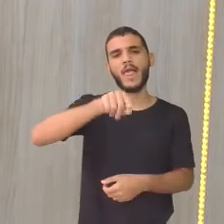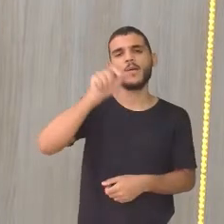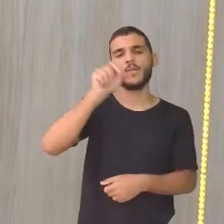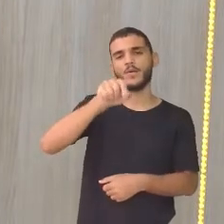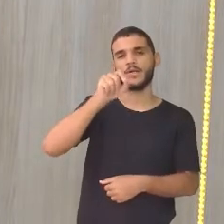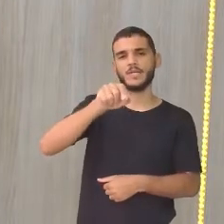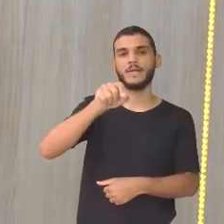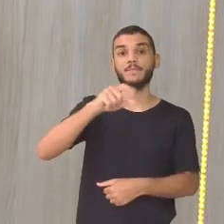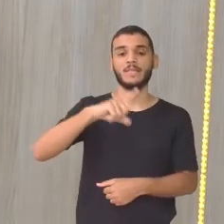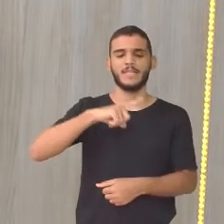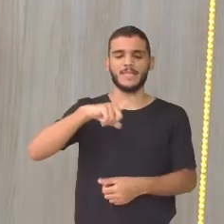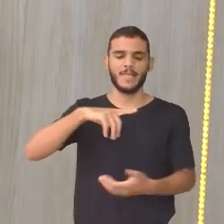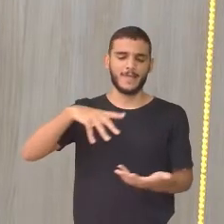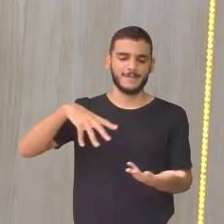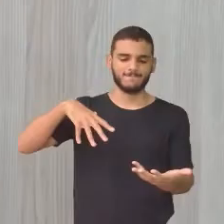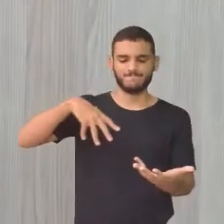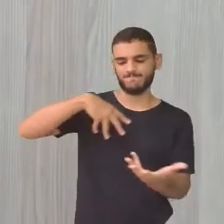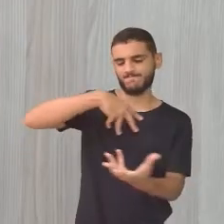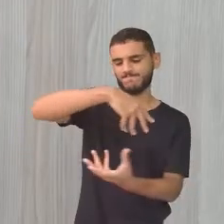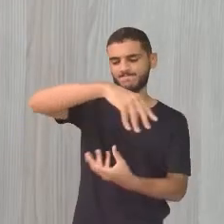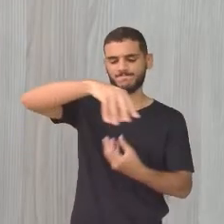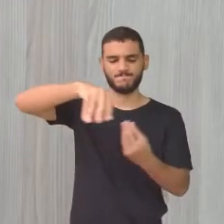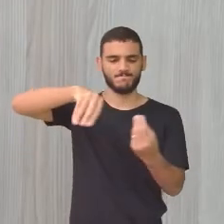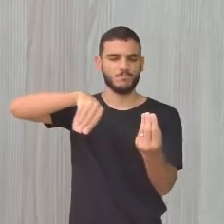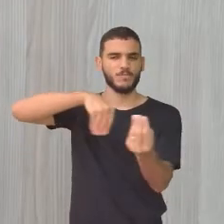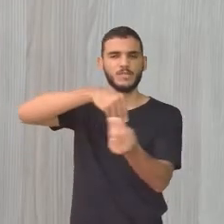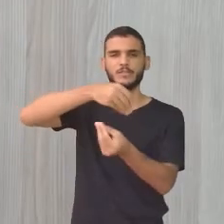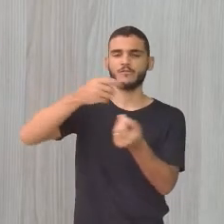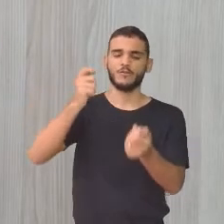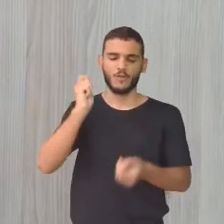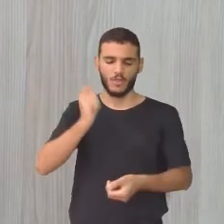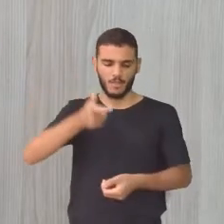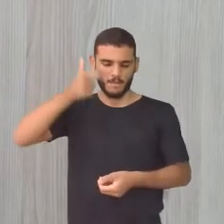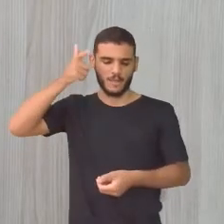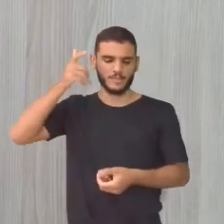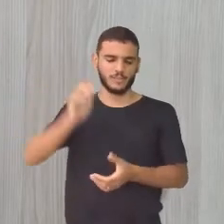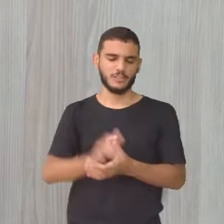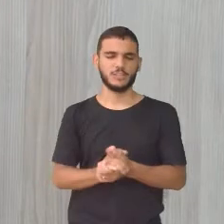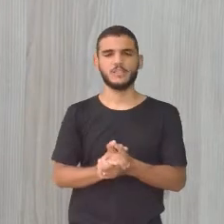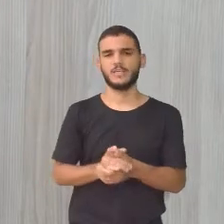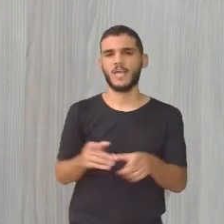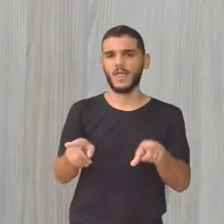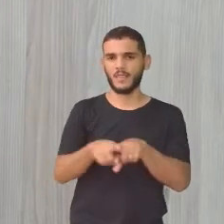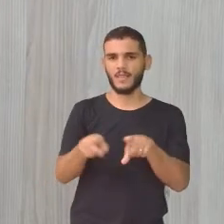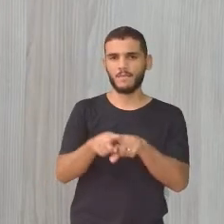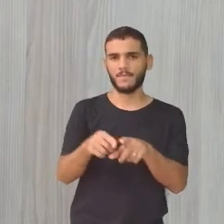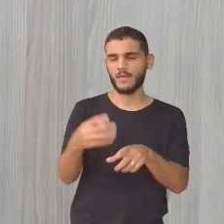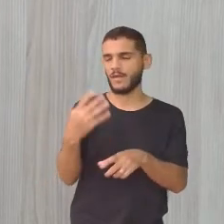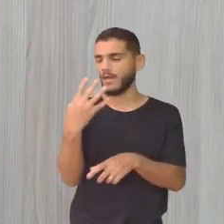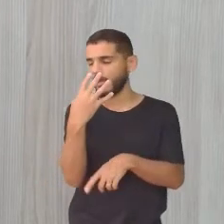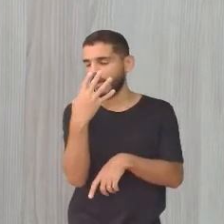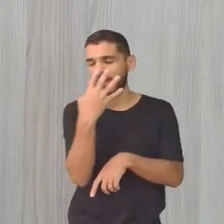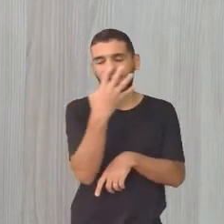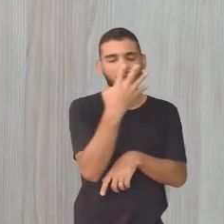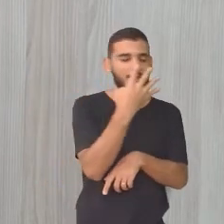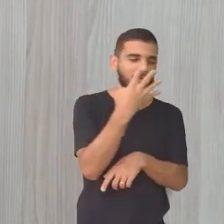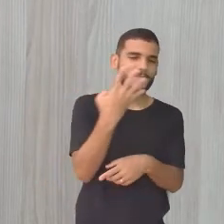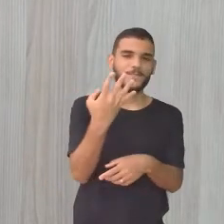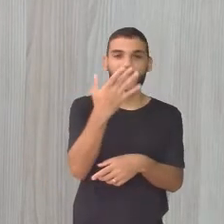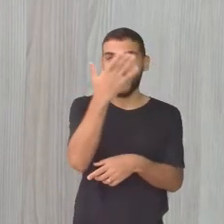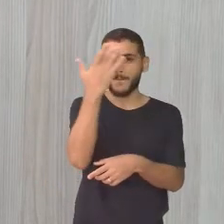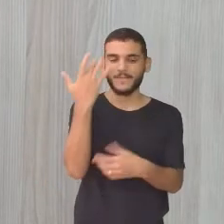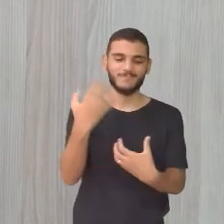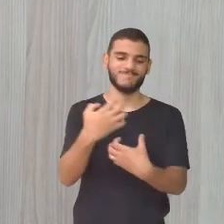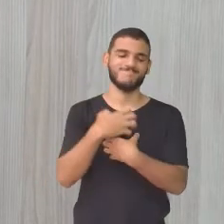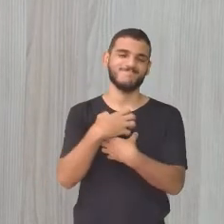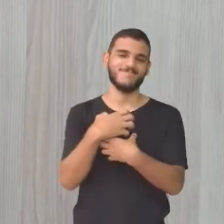magia, de que tem encantamento, de que a mistura de elementos vai dar essa magia para o leitor que está em casa também,